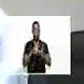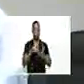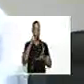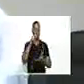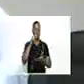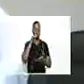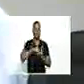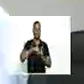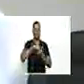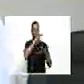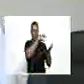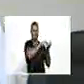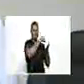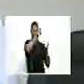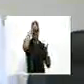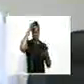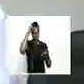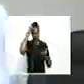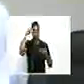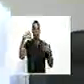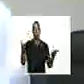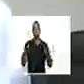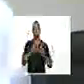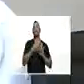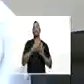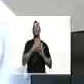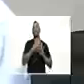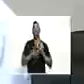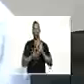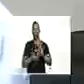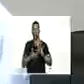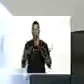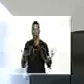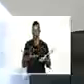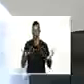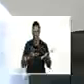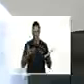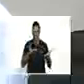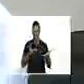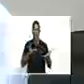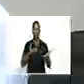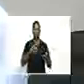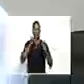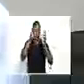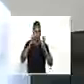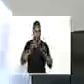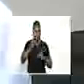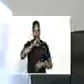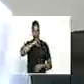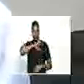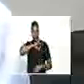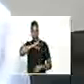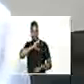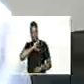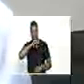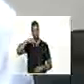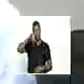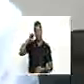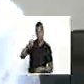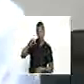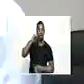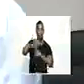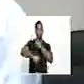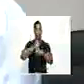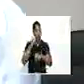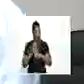gestão Então qual que é a proposta apresentado no ano hoje a data base é Maio no ano que vem ela vai